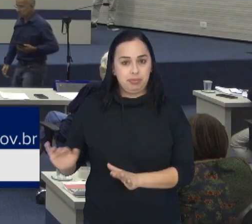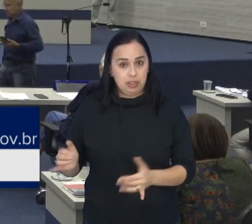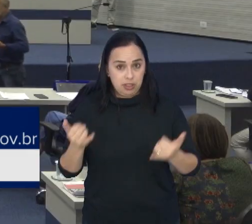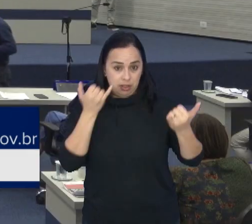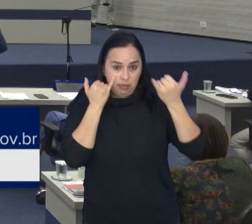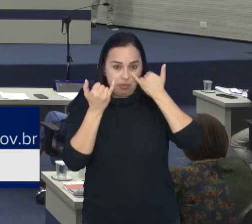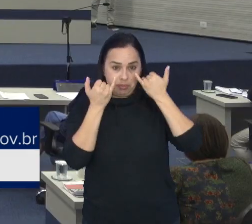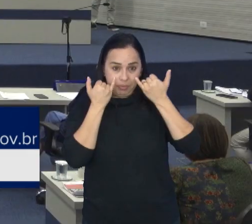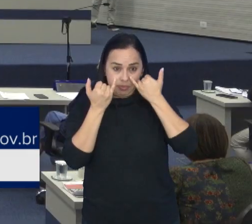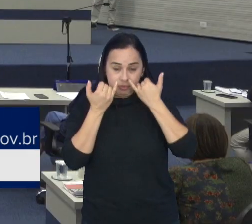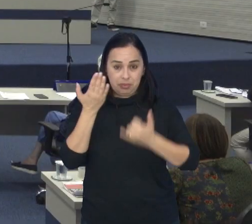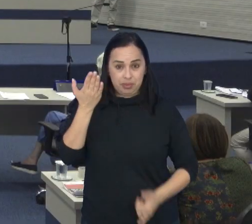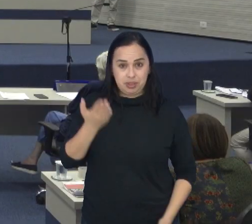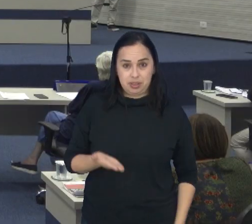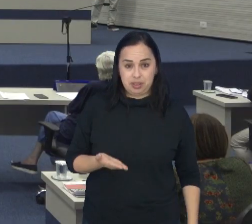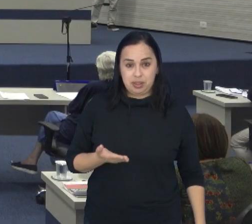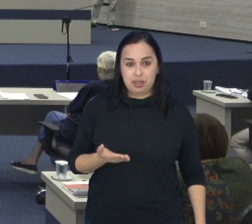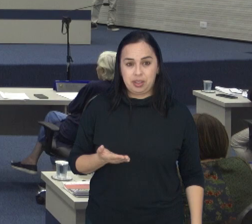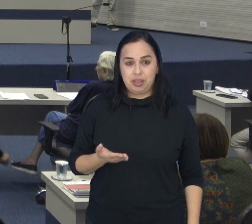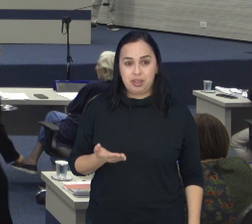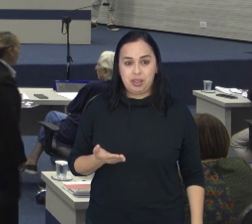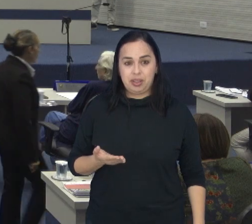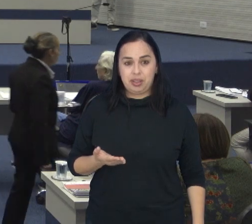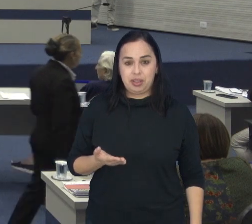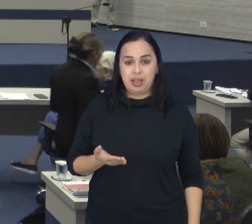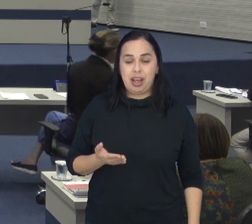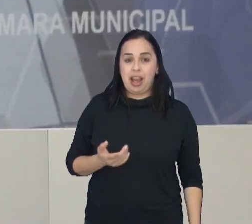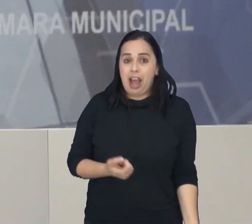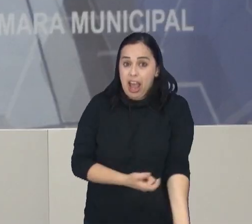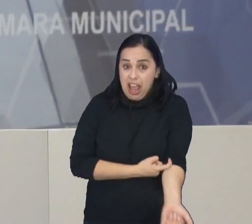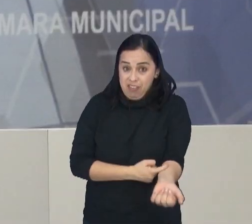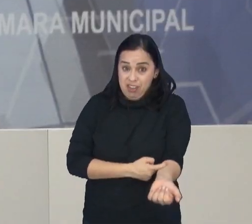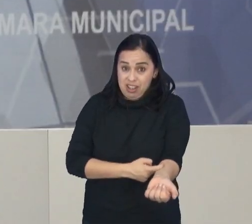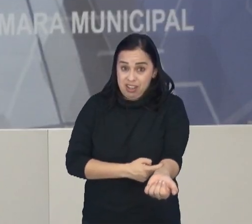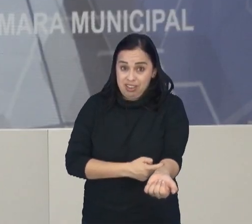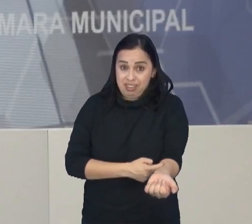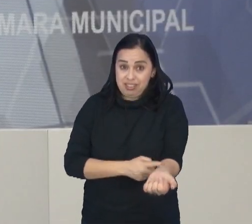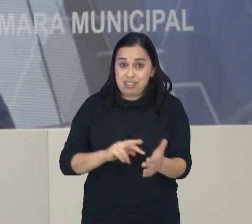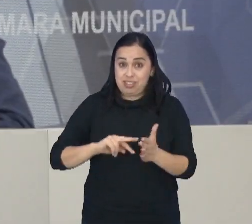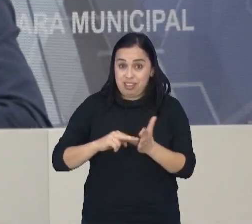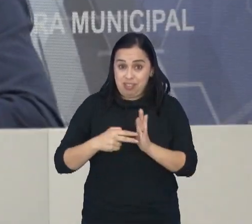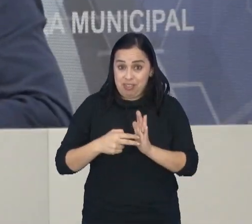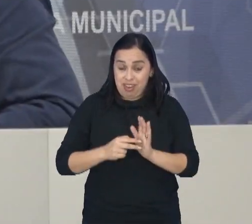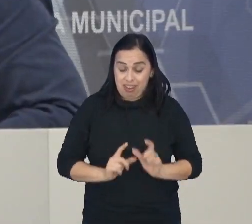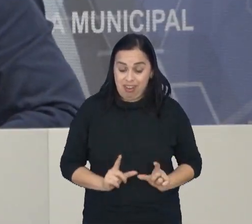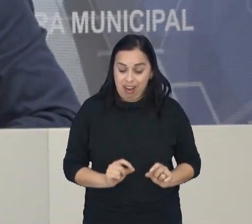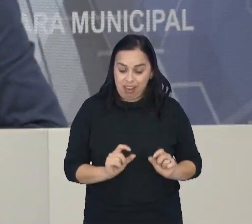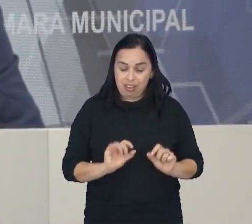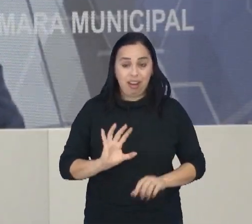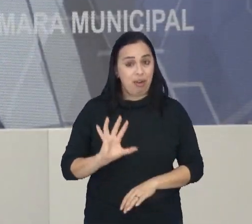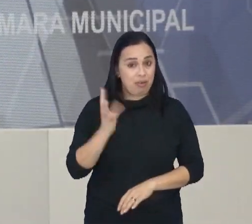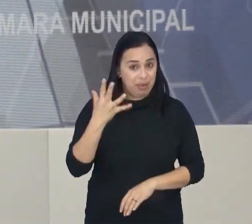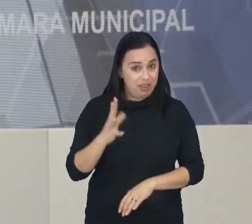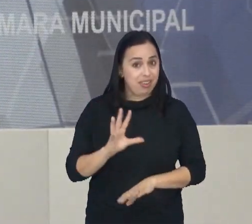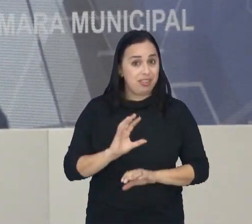aí que, segundo o meu amigo doutor ali, é raiva da câncer. Com a palavra, vereador Renato Santiago.